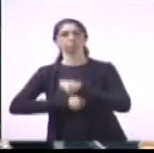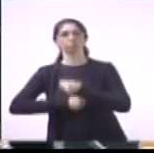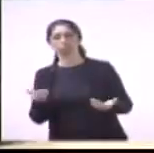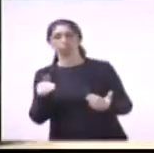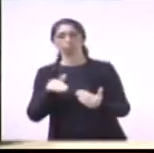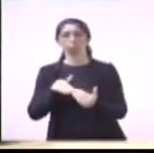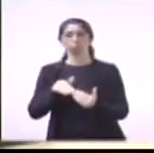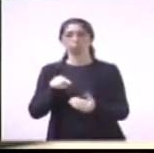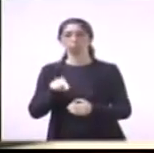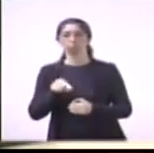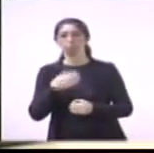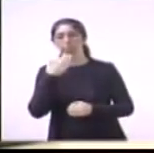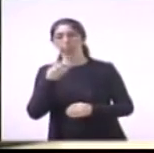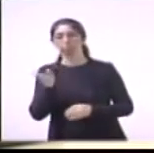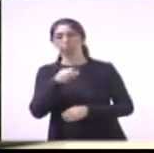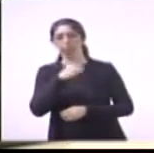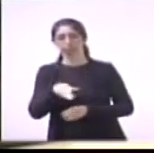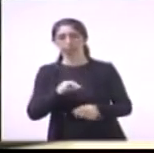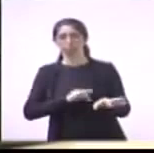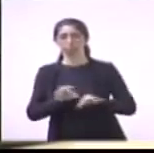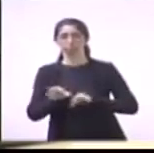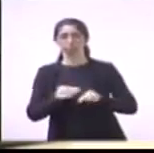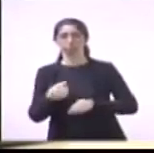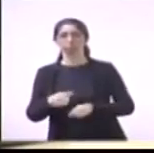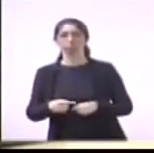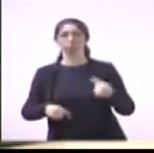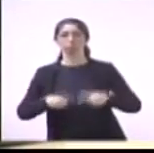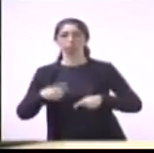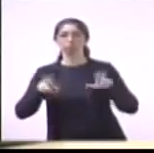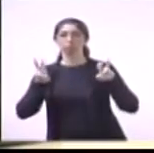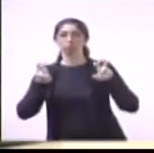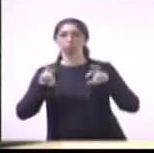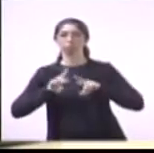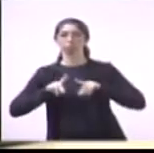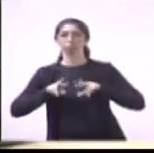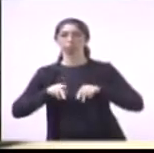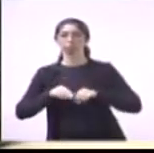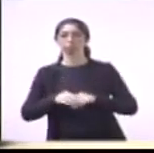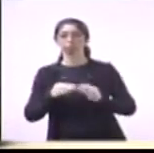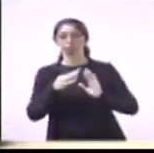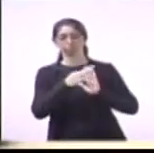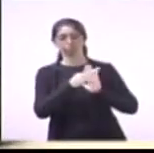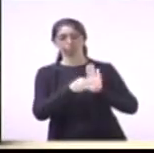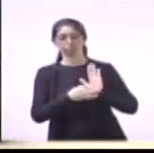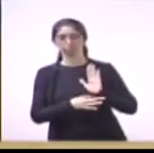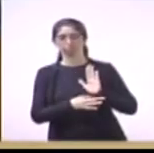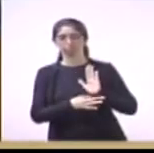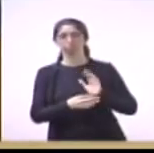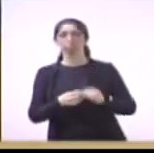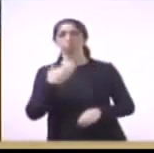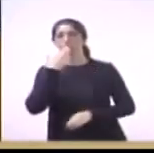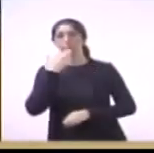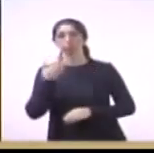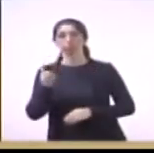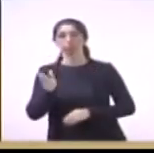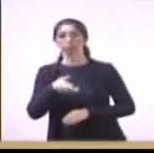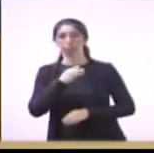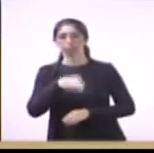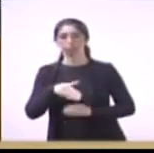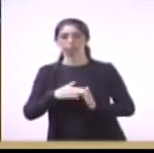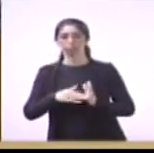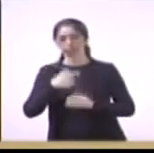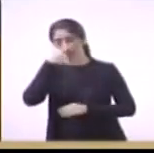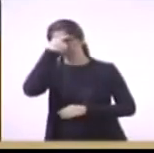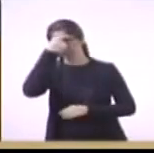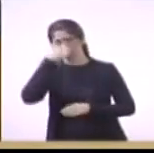queria pedir vista do projeto para discutir alguns assuntos do projeto com ele. O pedido de vista do vereador